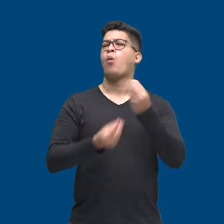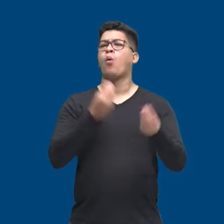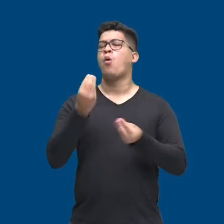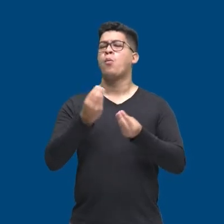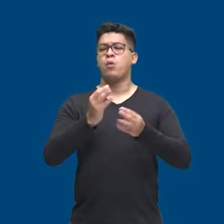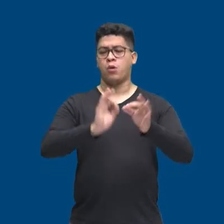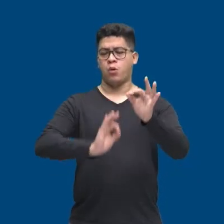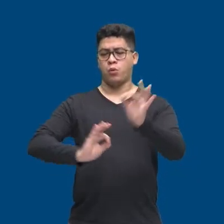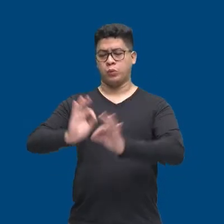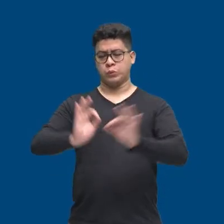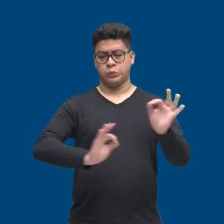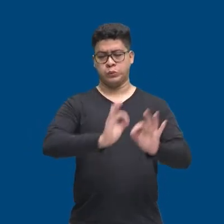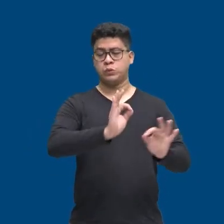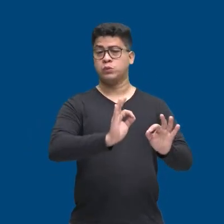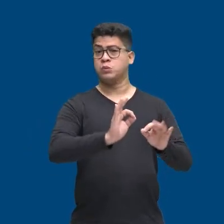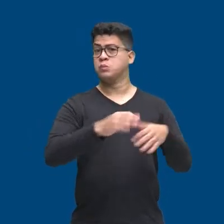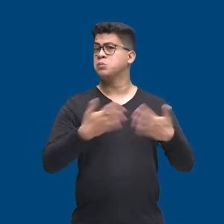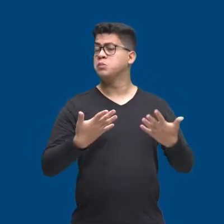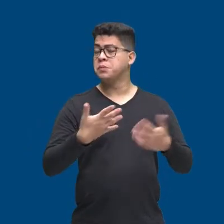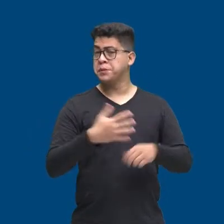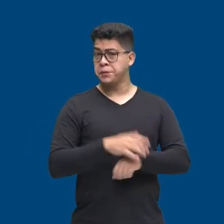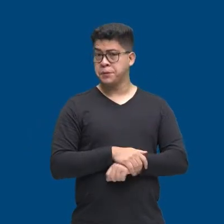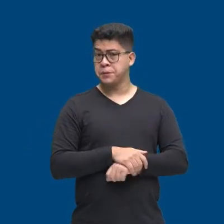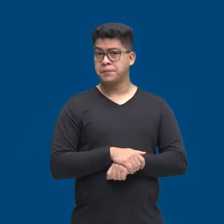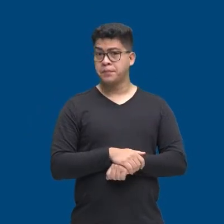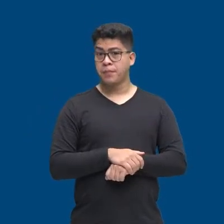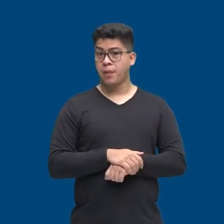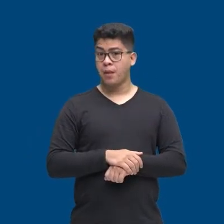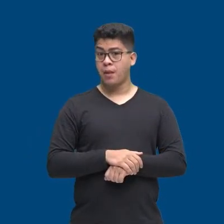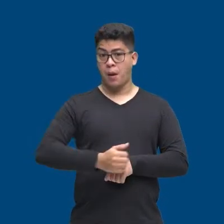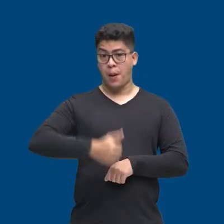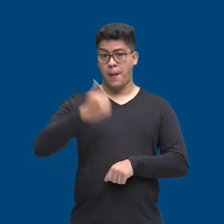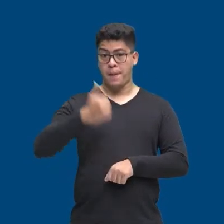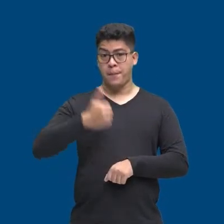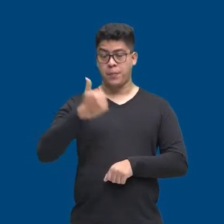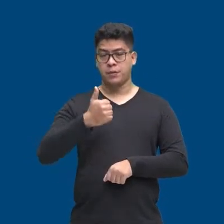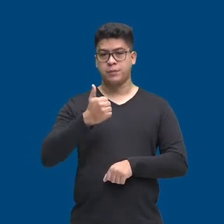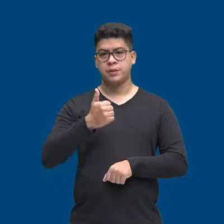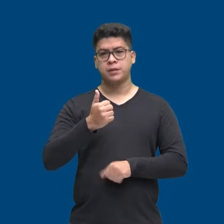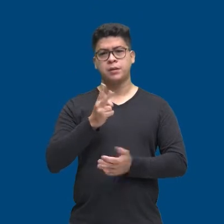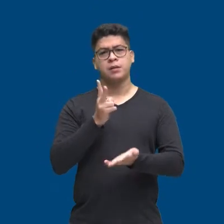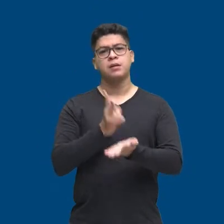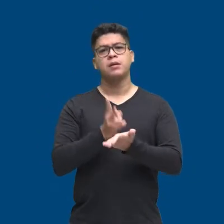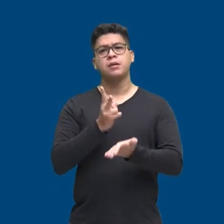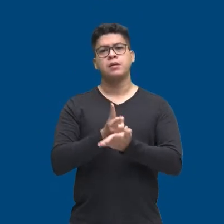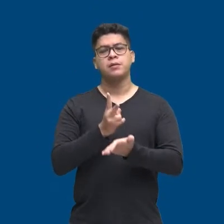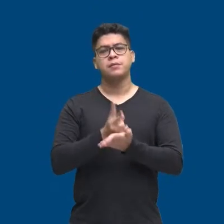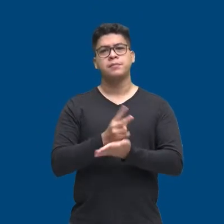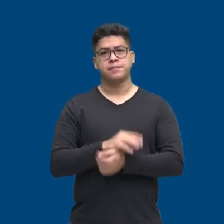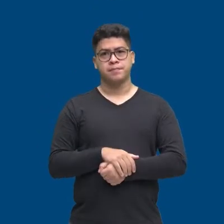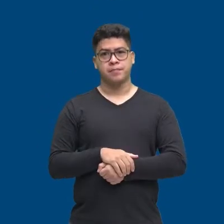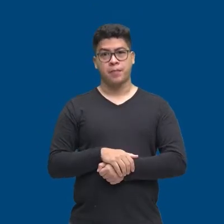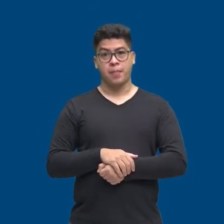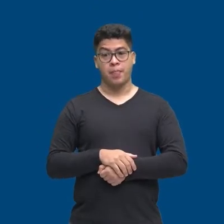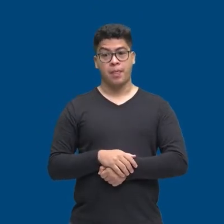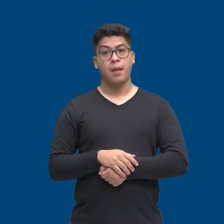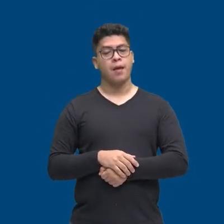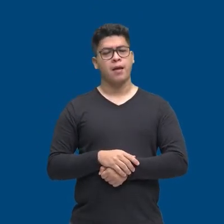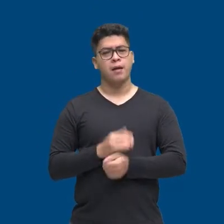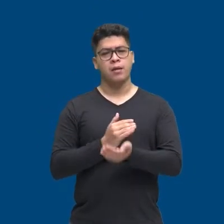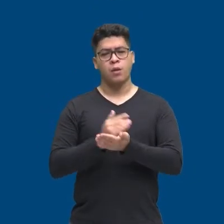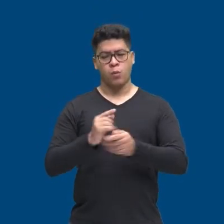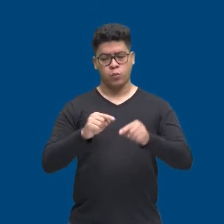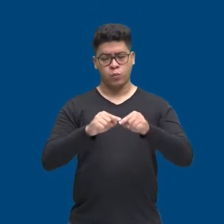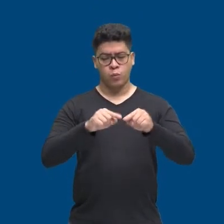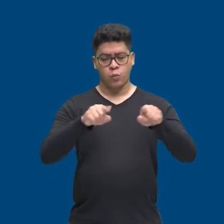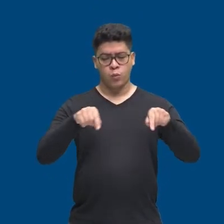organismo o meu tabuleiro lembre-se a primeira peça sempre vai estar dentro de uma casa branca Tá